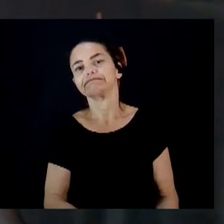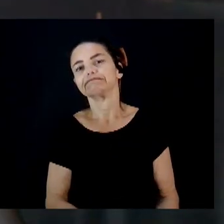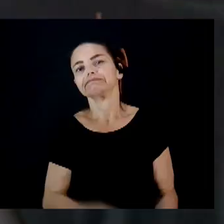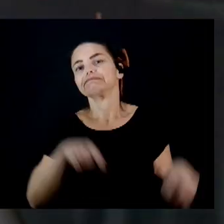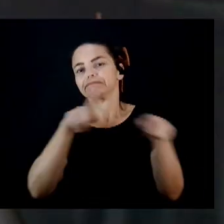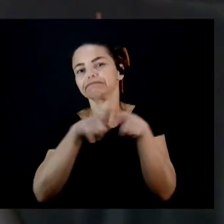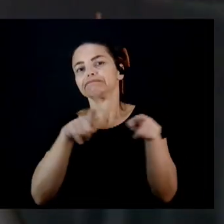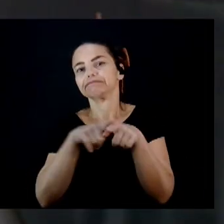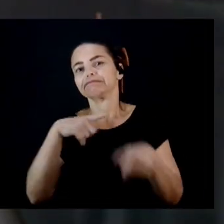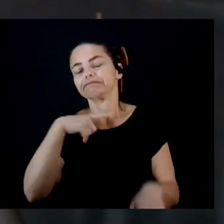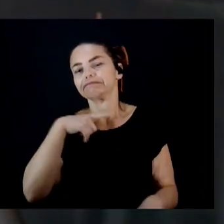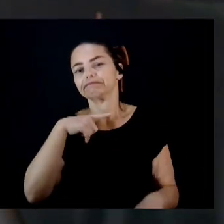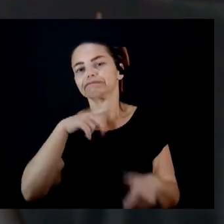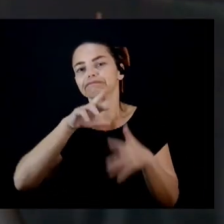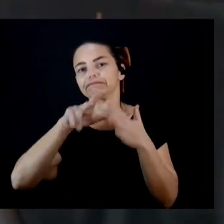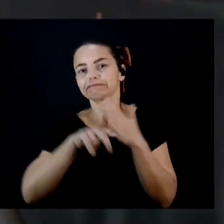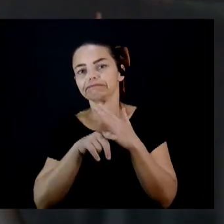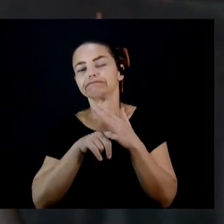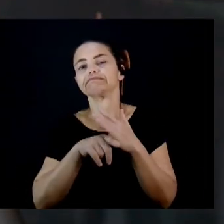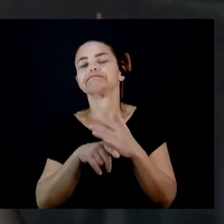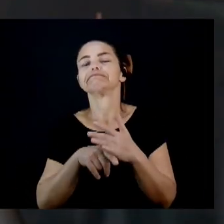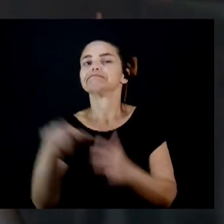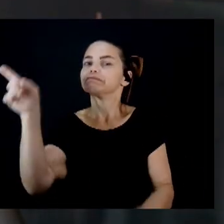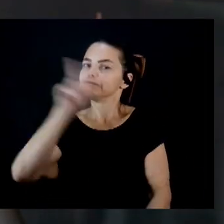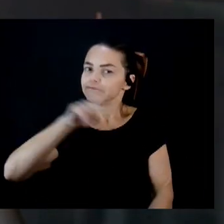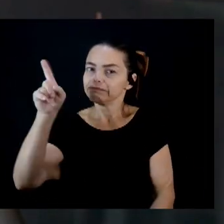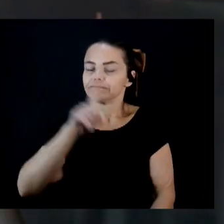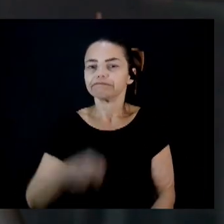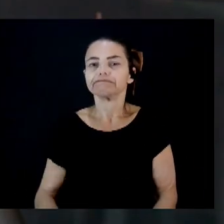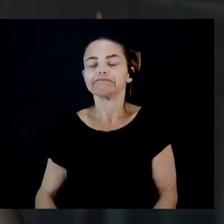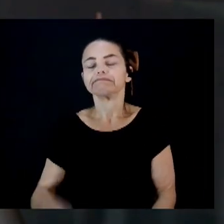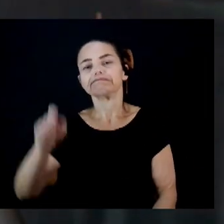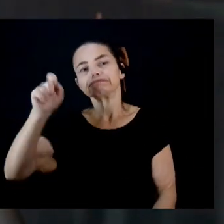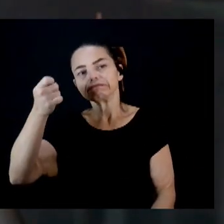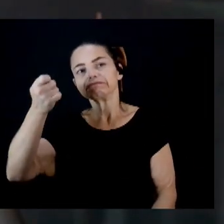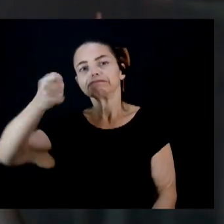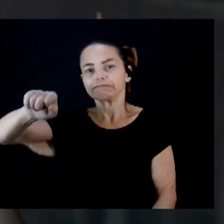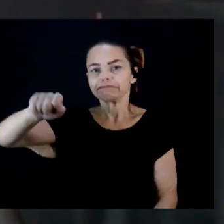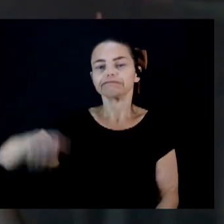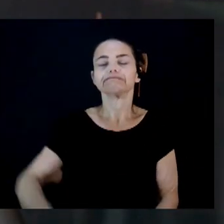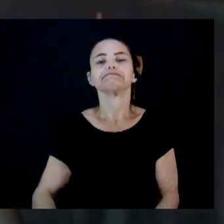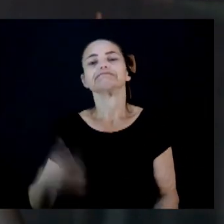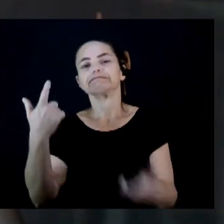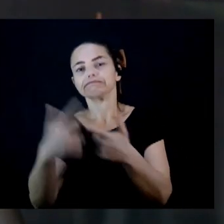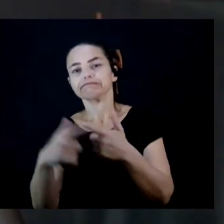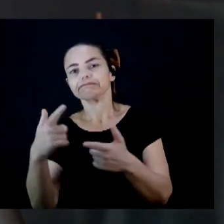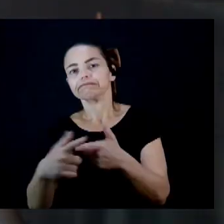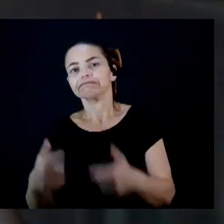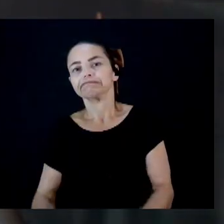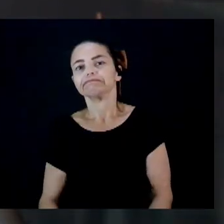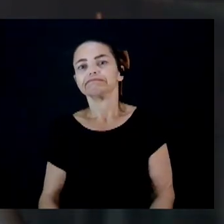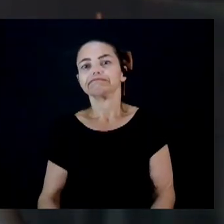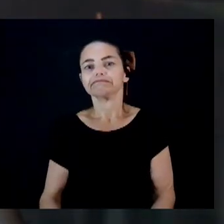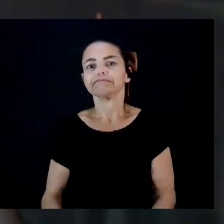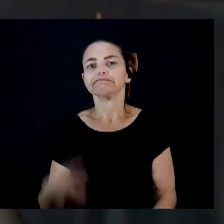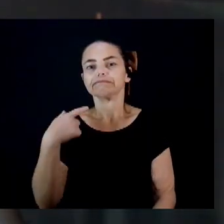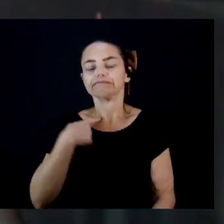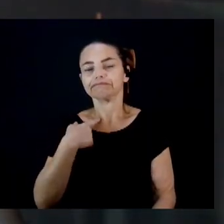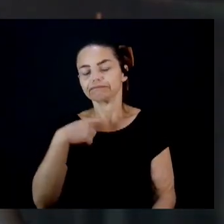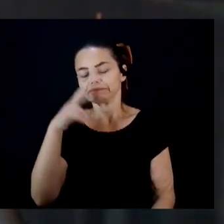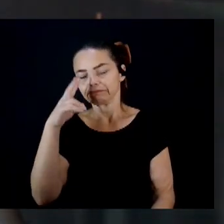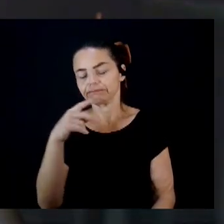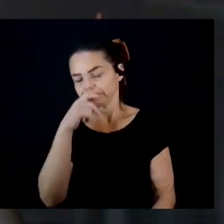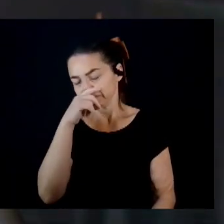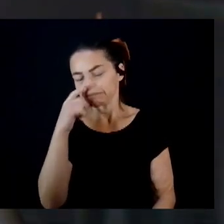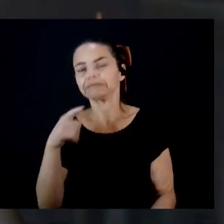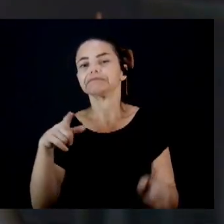outras necessidades, que não é um botão de liga e desliga, né? Porque isso é algo que vem deles para eles, mas tem todo